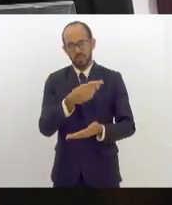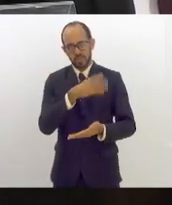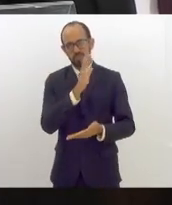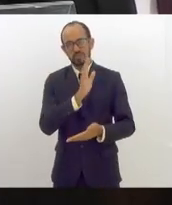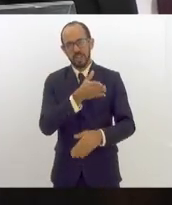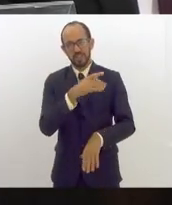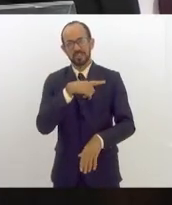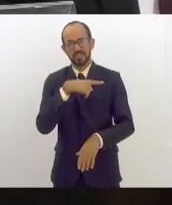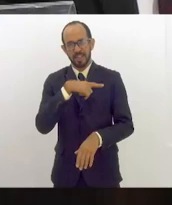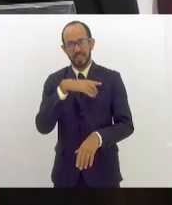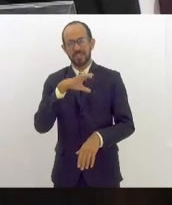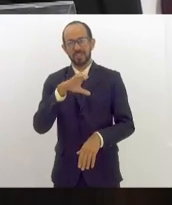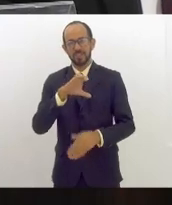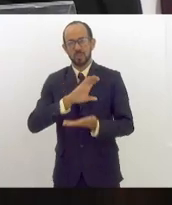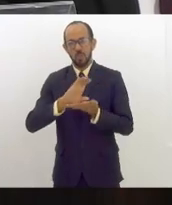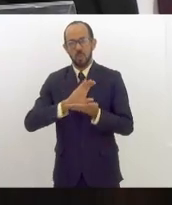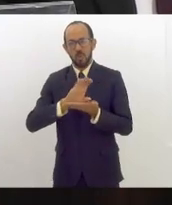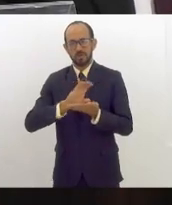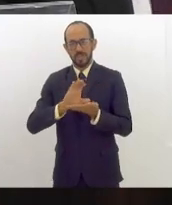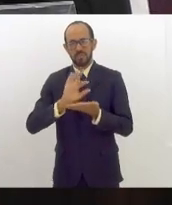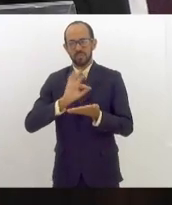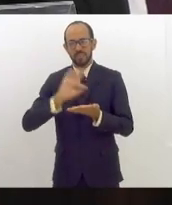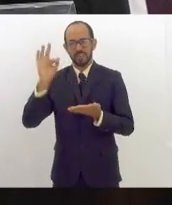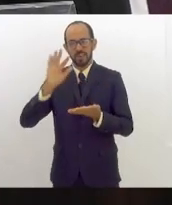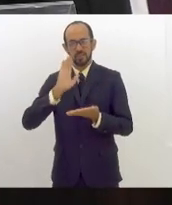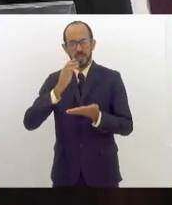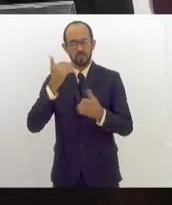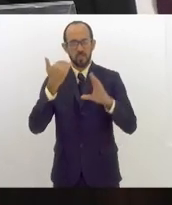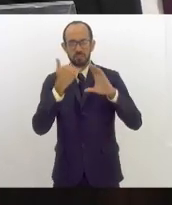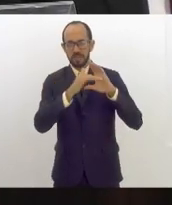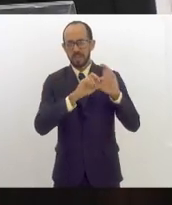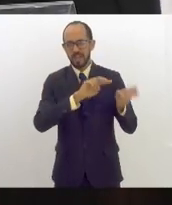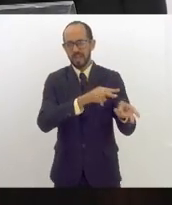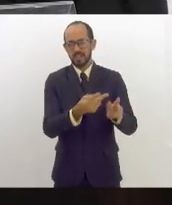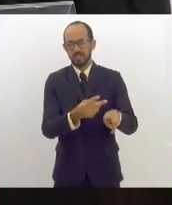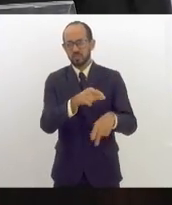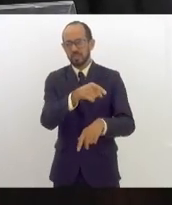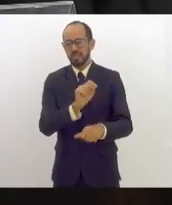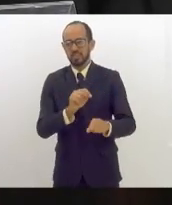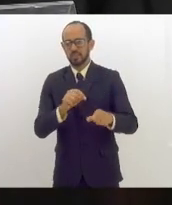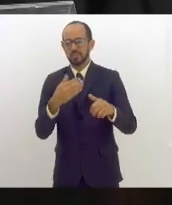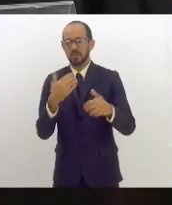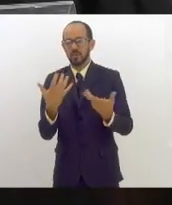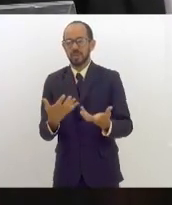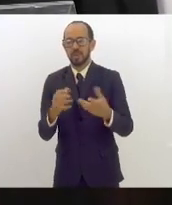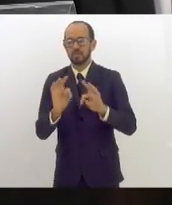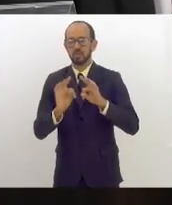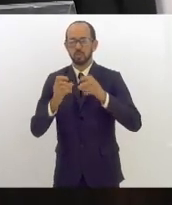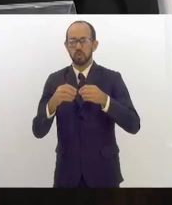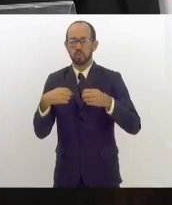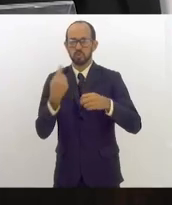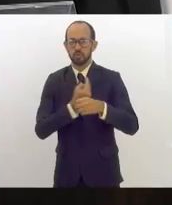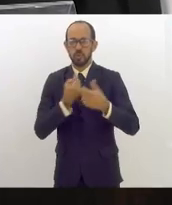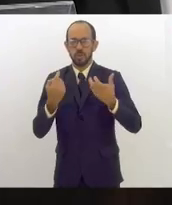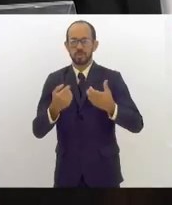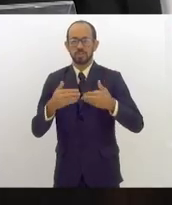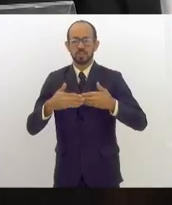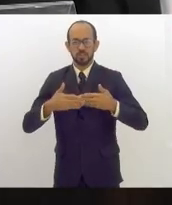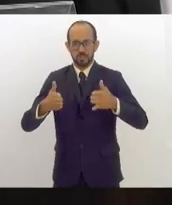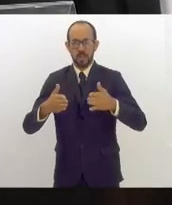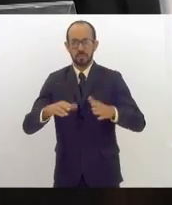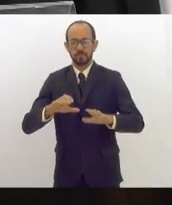ele tá me lembrando ali já foi remetido e eu quero que todos nós estejamos Na inauguração da sede